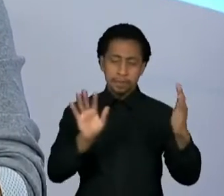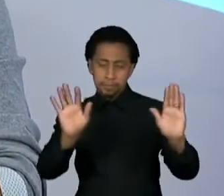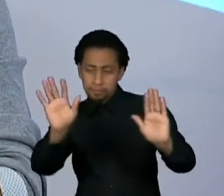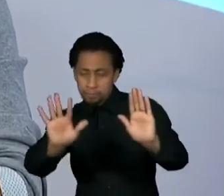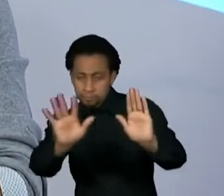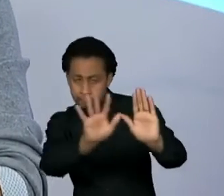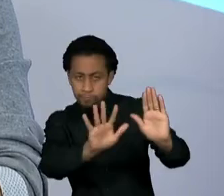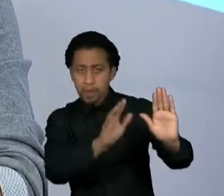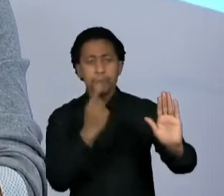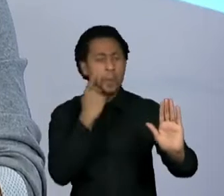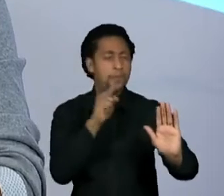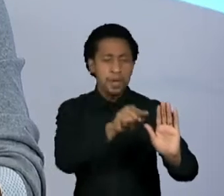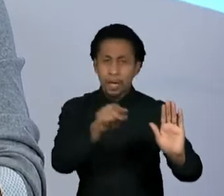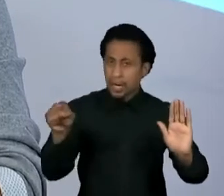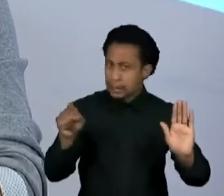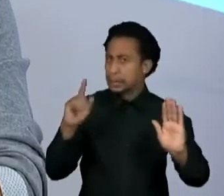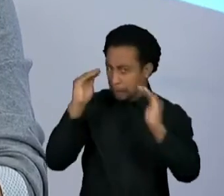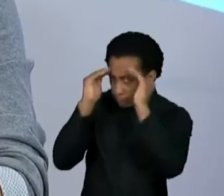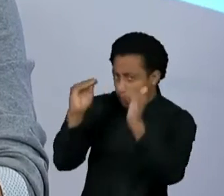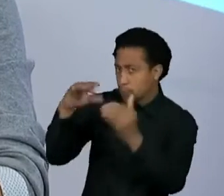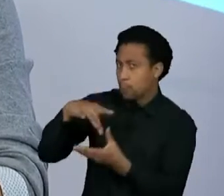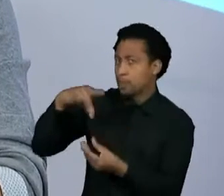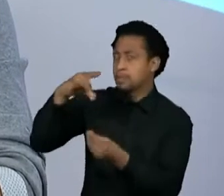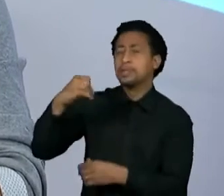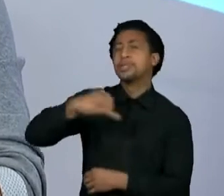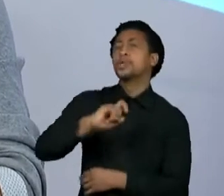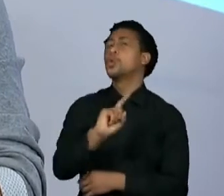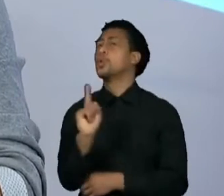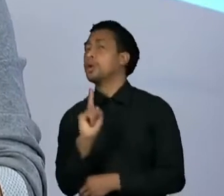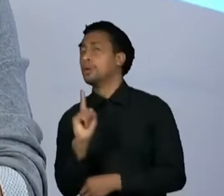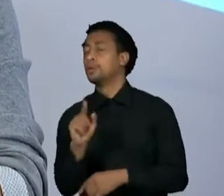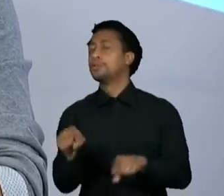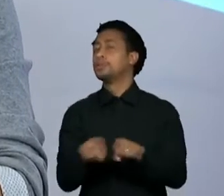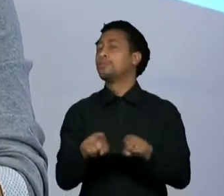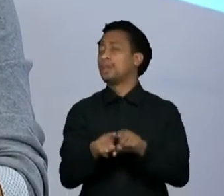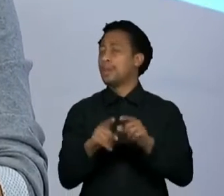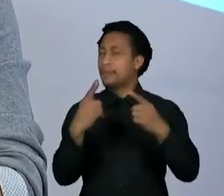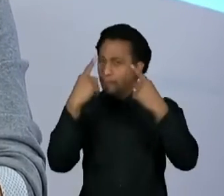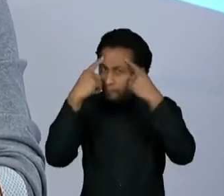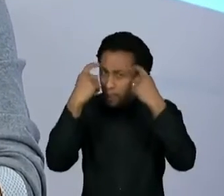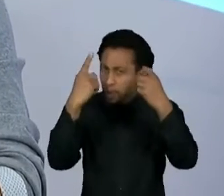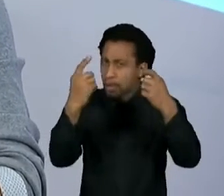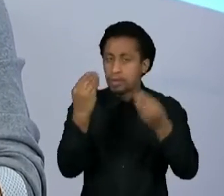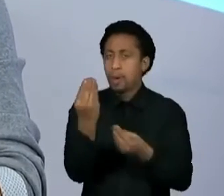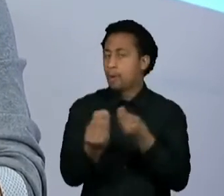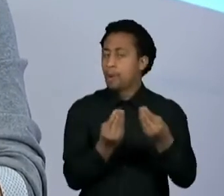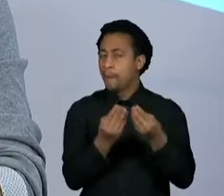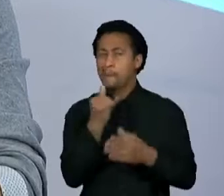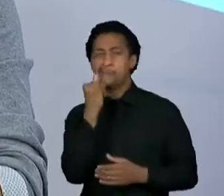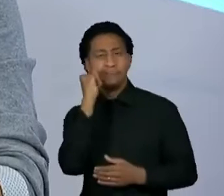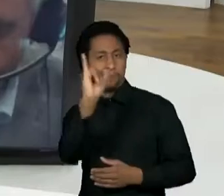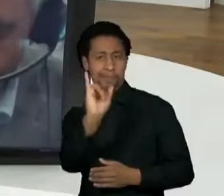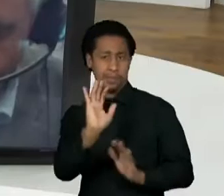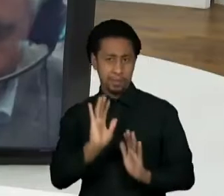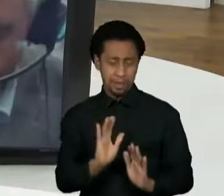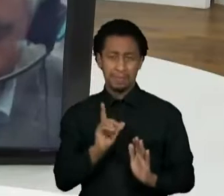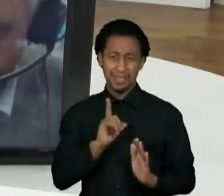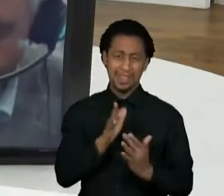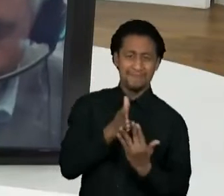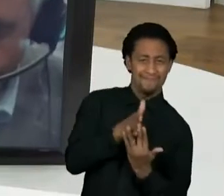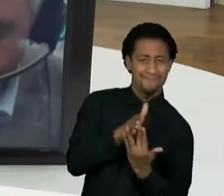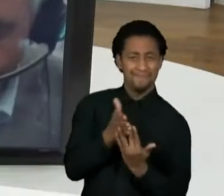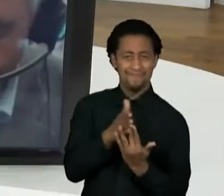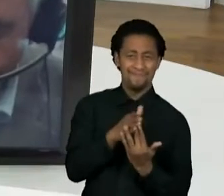rechaçar publicamente a violência e se descolar de violência de grupos violentos, esses seriam 2 sem ambiguidades, e aceitar